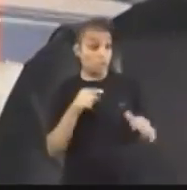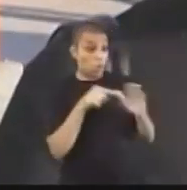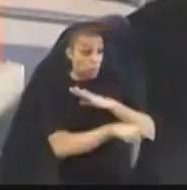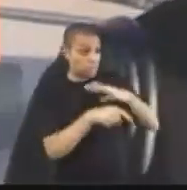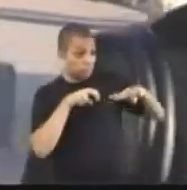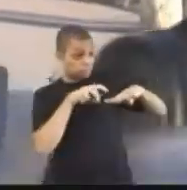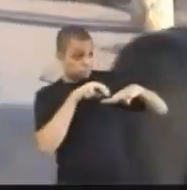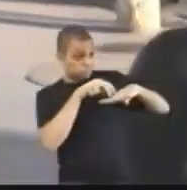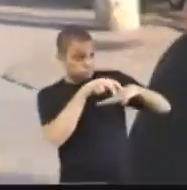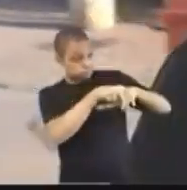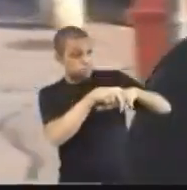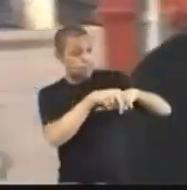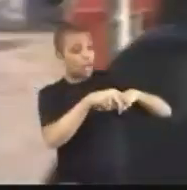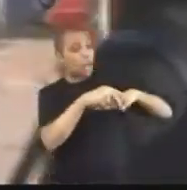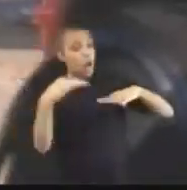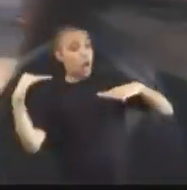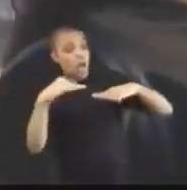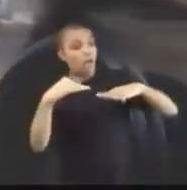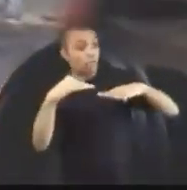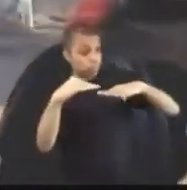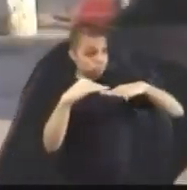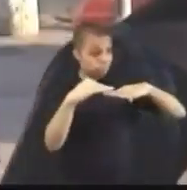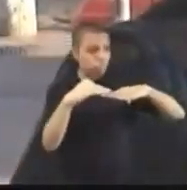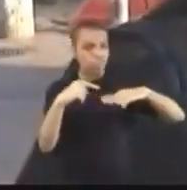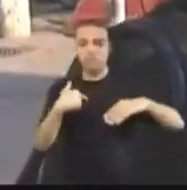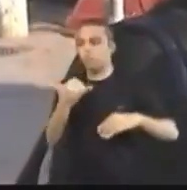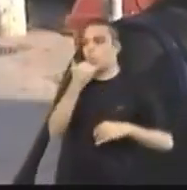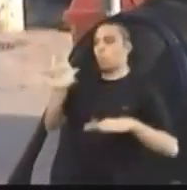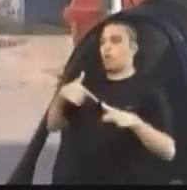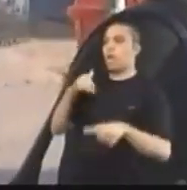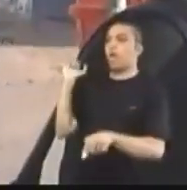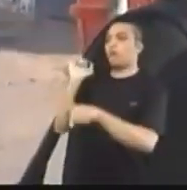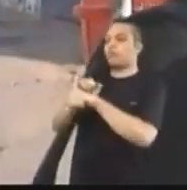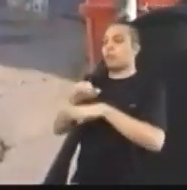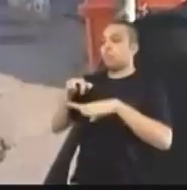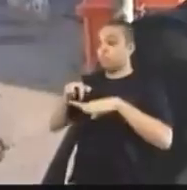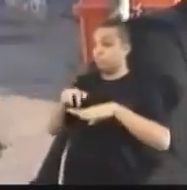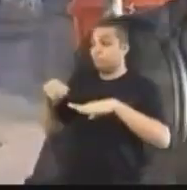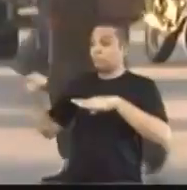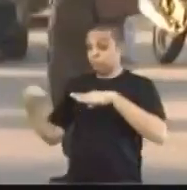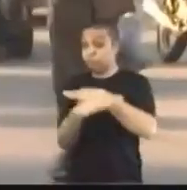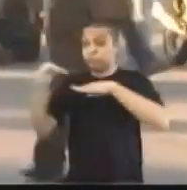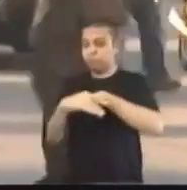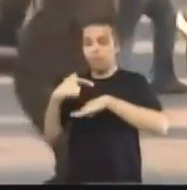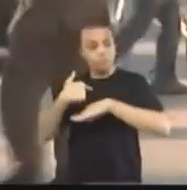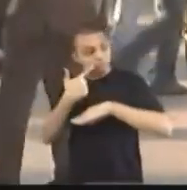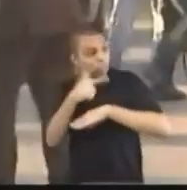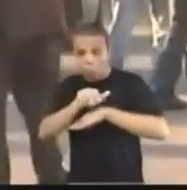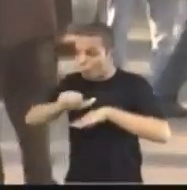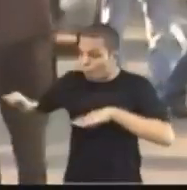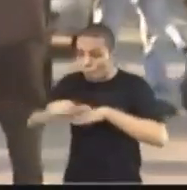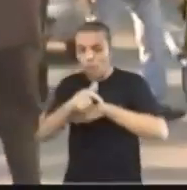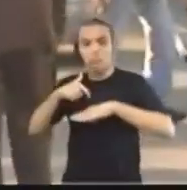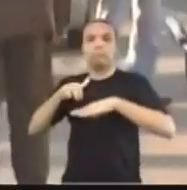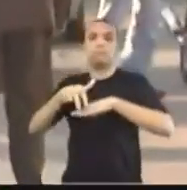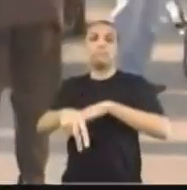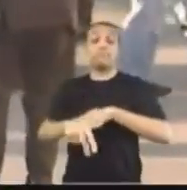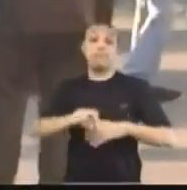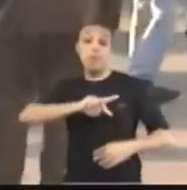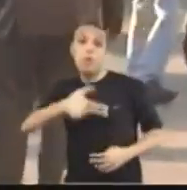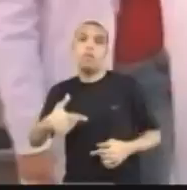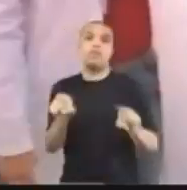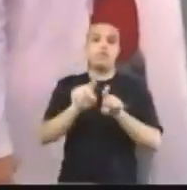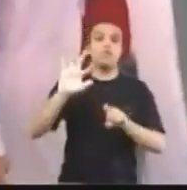tiver passando eu espero ele eu espero um tempo para conseguir passar o oposto também ocorre e em